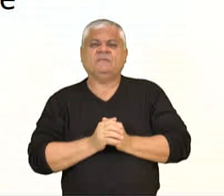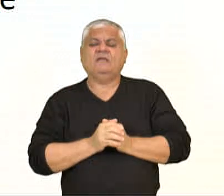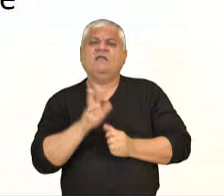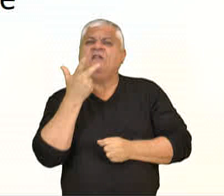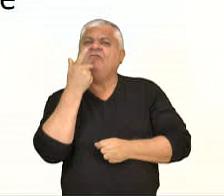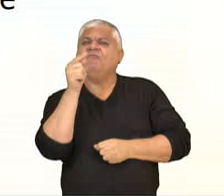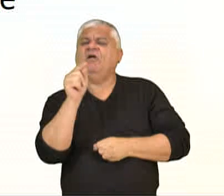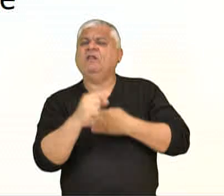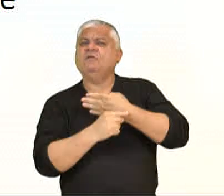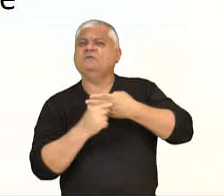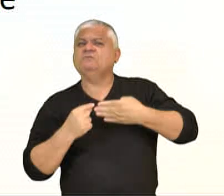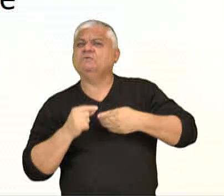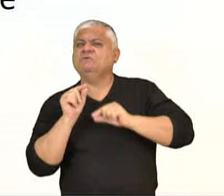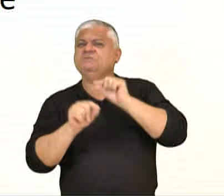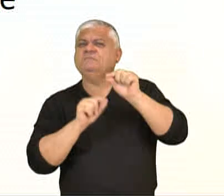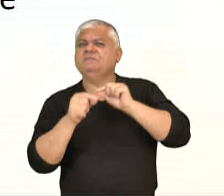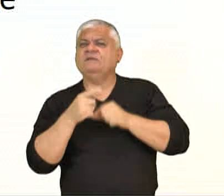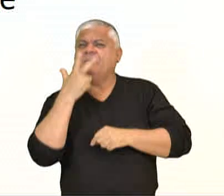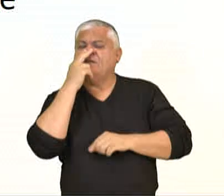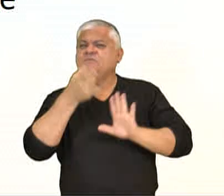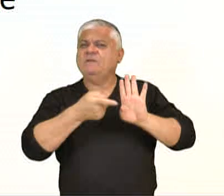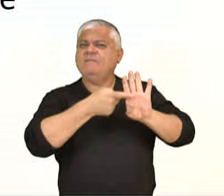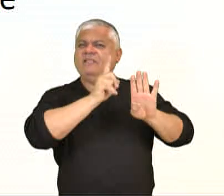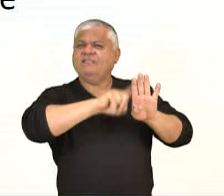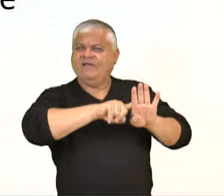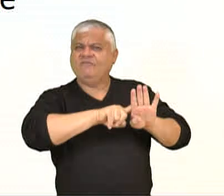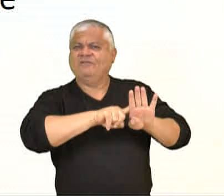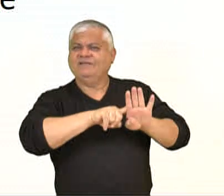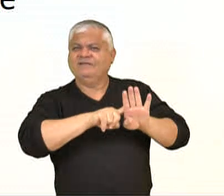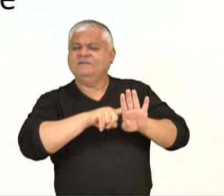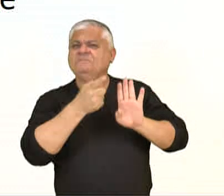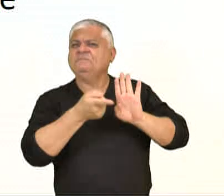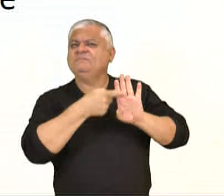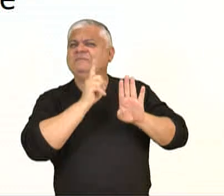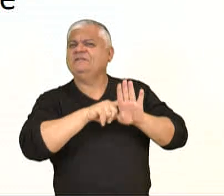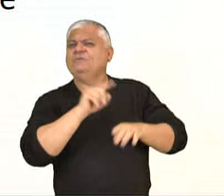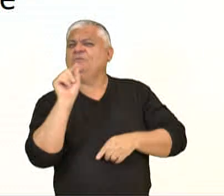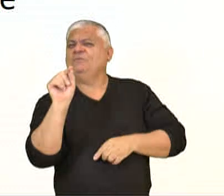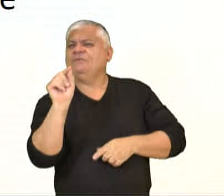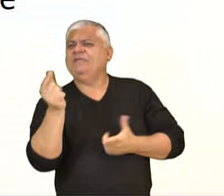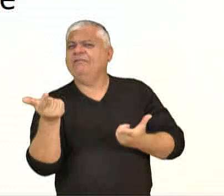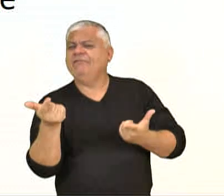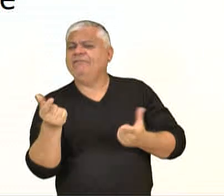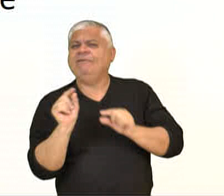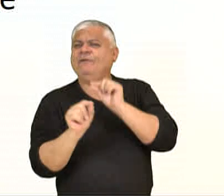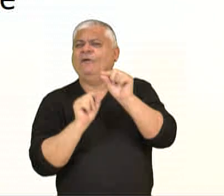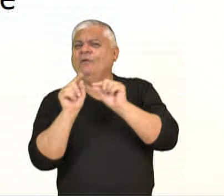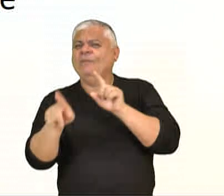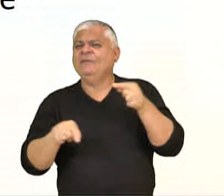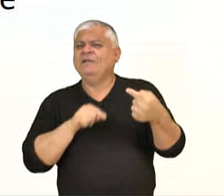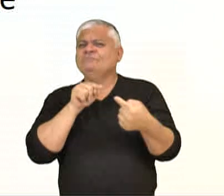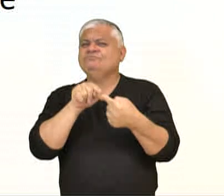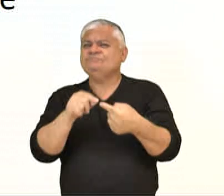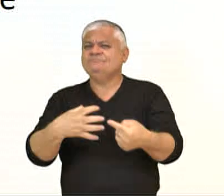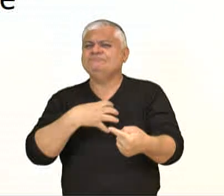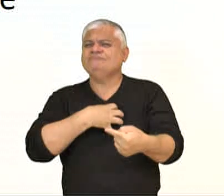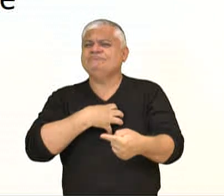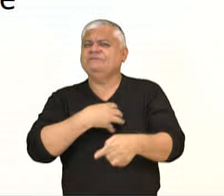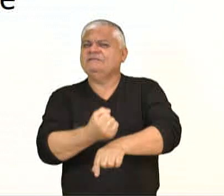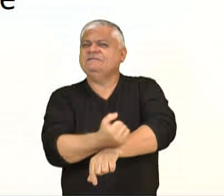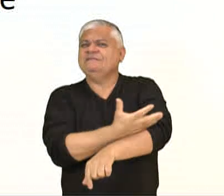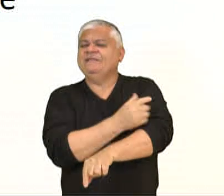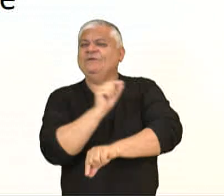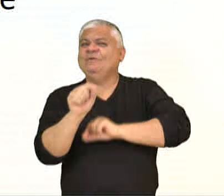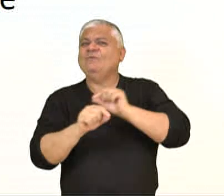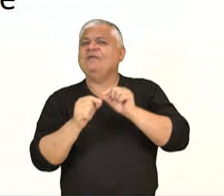tom sentencioso com uma metáfora poética. Que metáfora é esta? Que efeito de sentido é produzido por